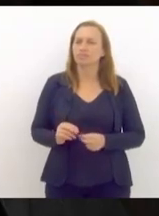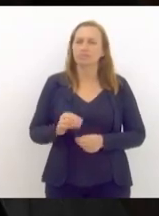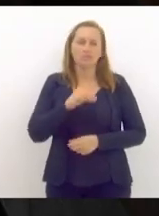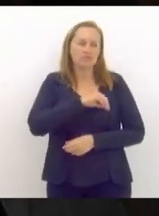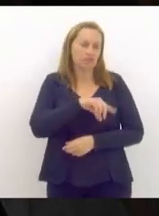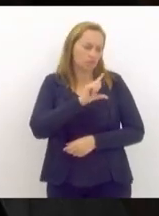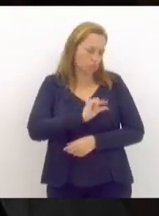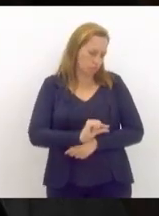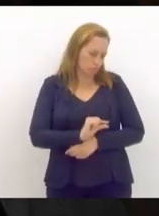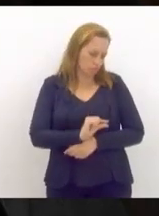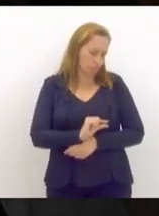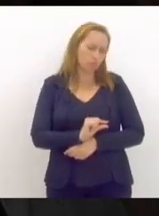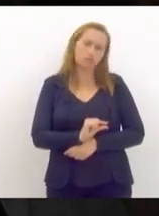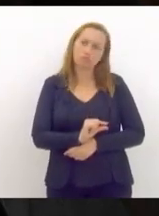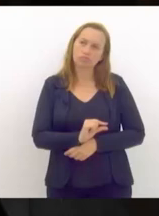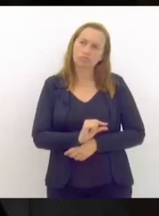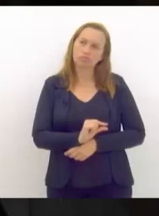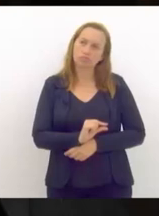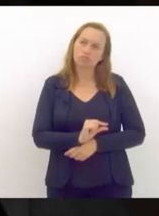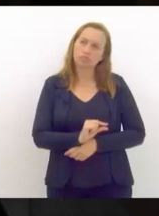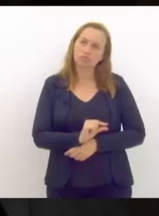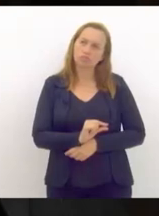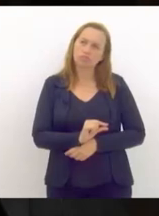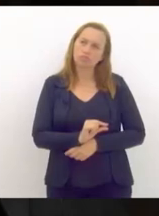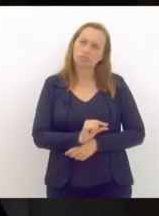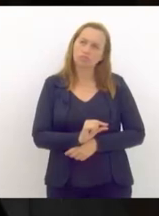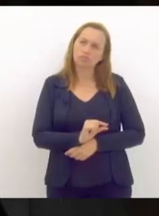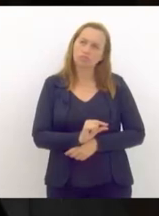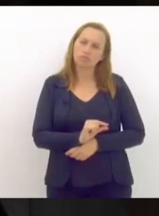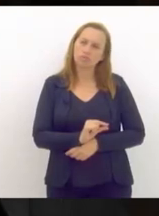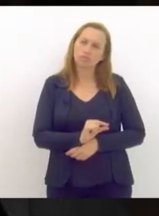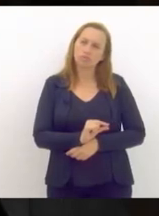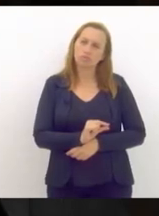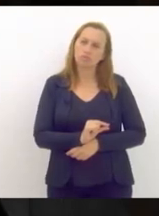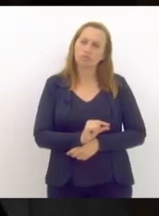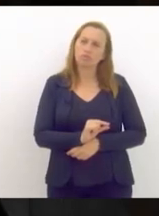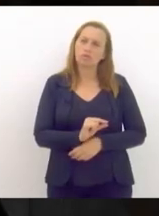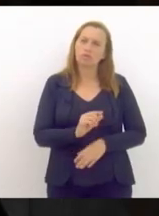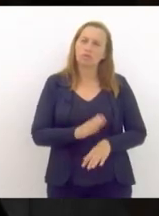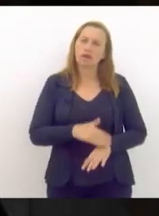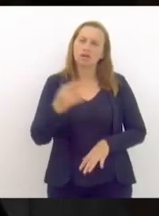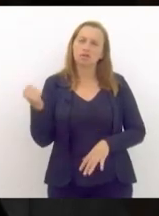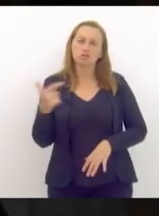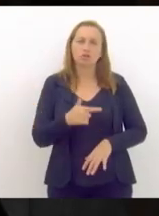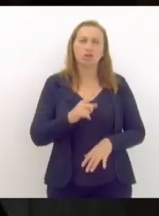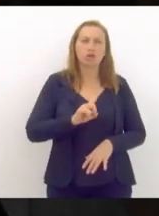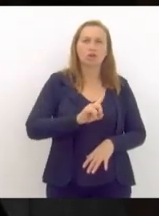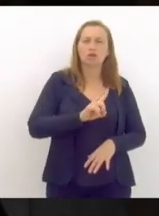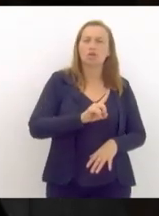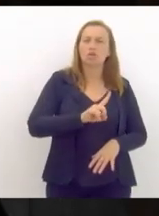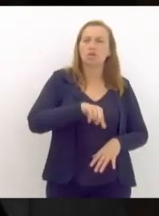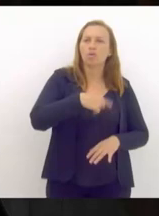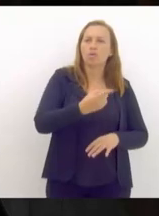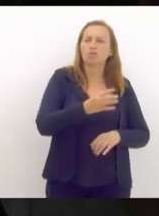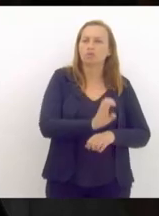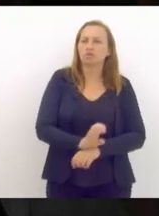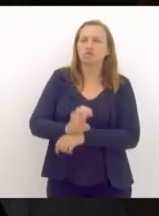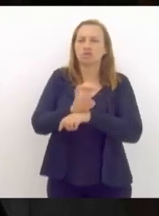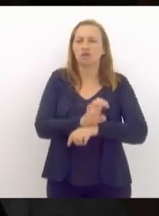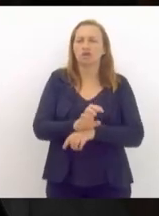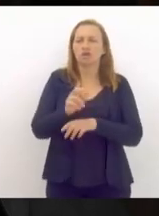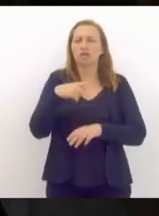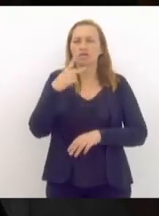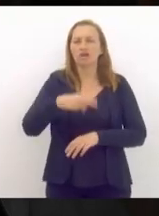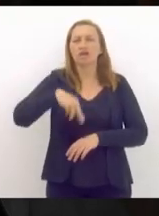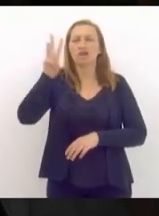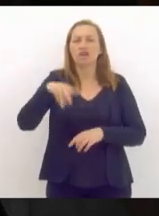os salários mais baixos dentre os servidores estaduais no Brasil inteiro. Eu quero destacar, para quem nos assiste de